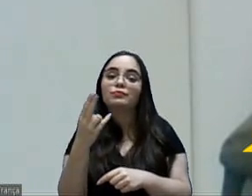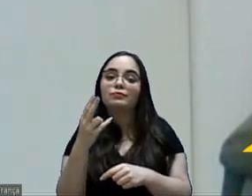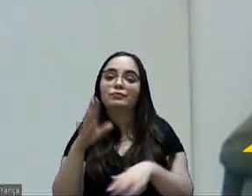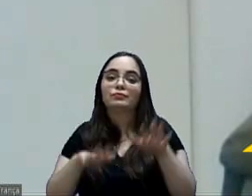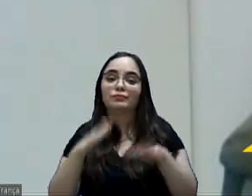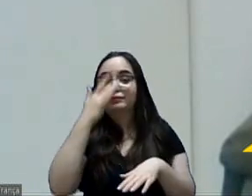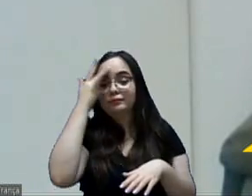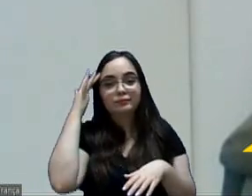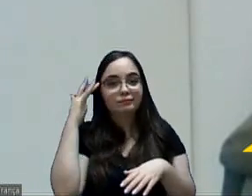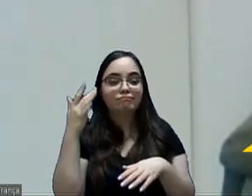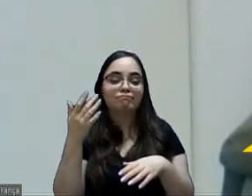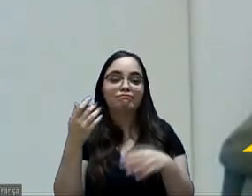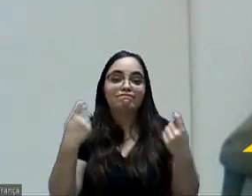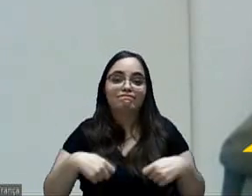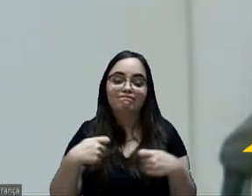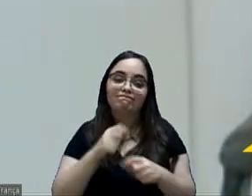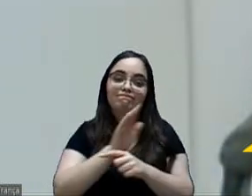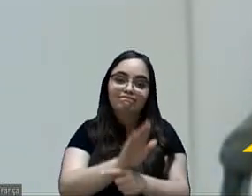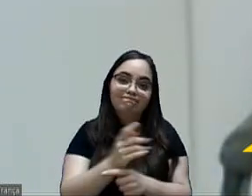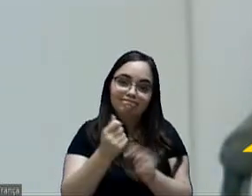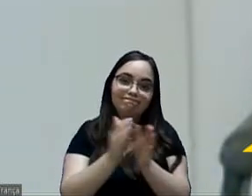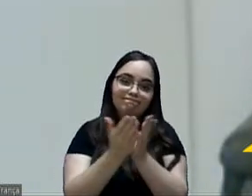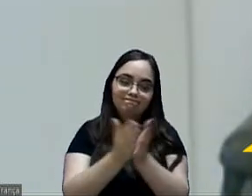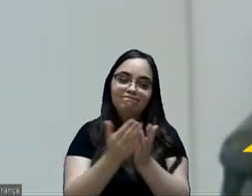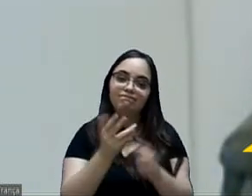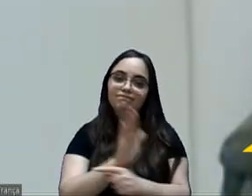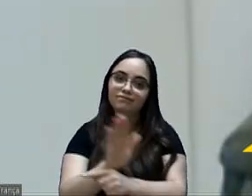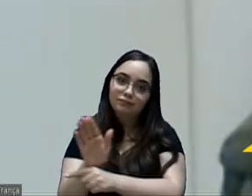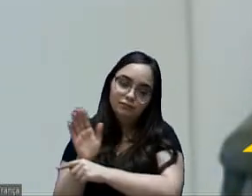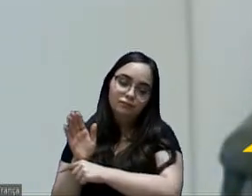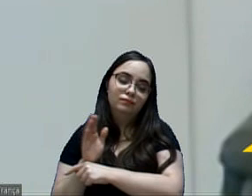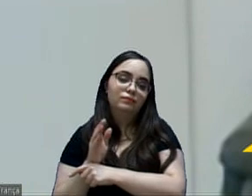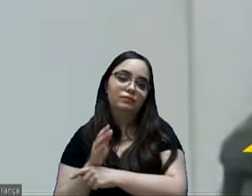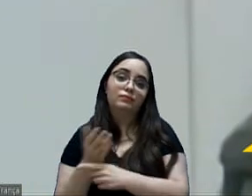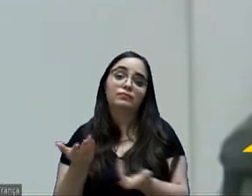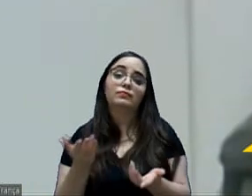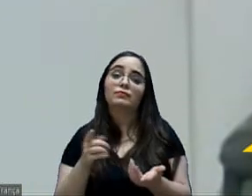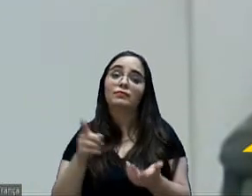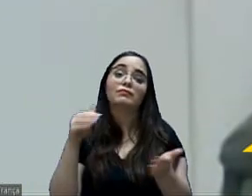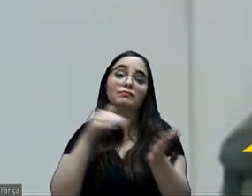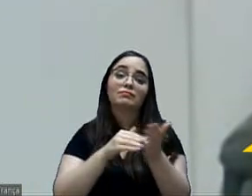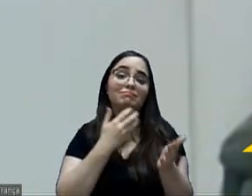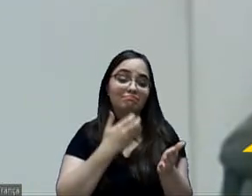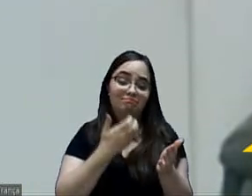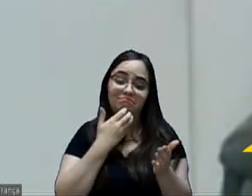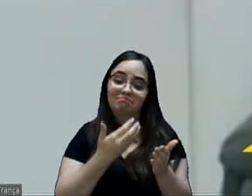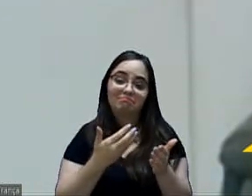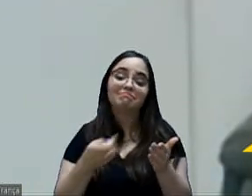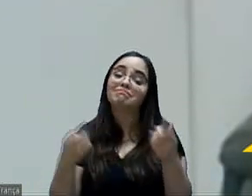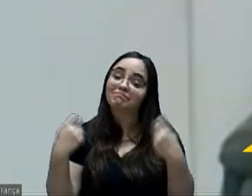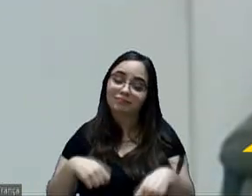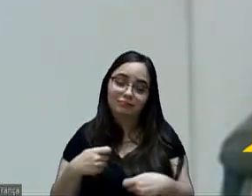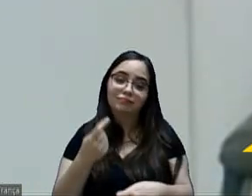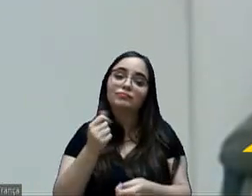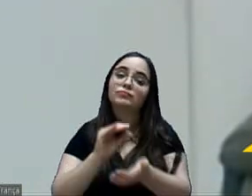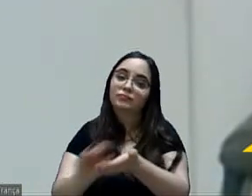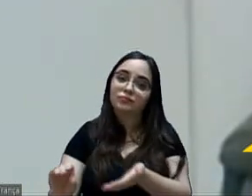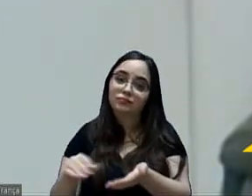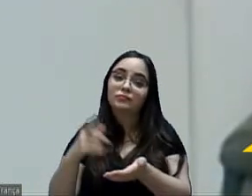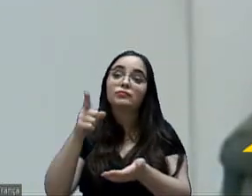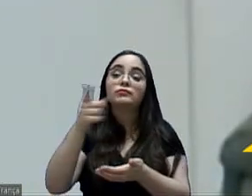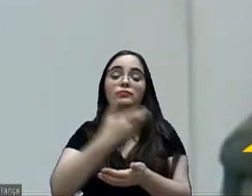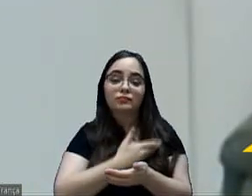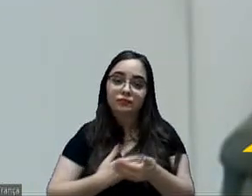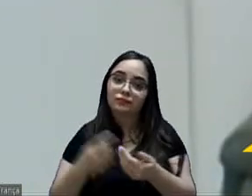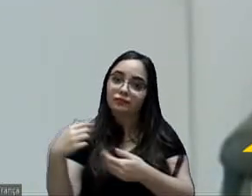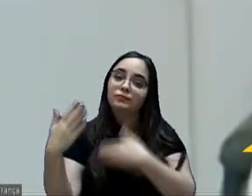sobreviver até o fim do ano sem essa ajuda das emendas. É verdade, pode ser, e tomara que seja verdade, e eu